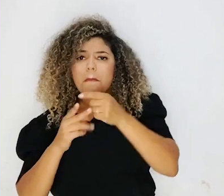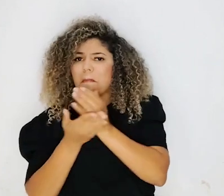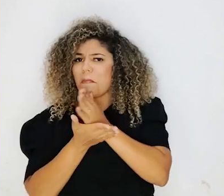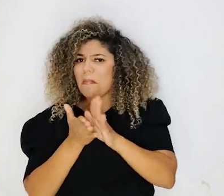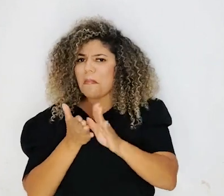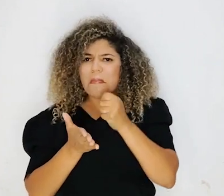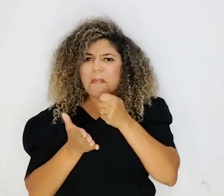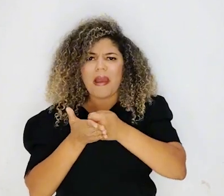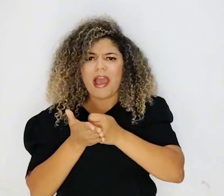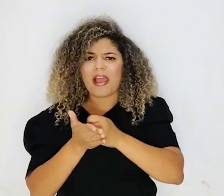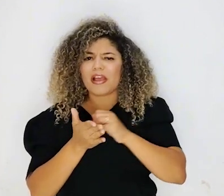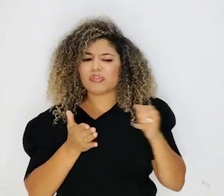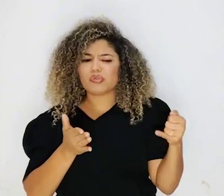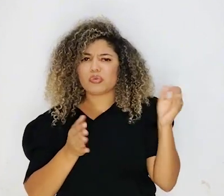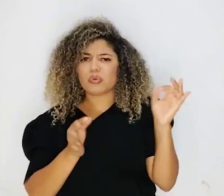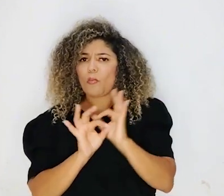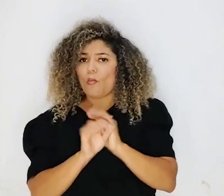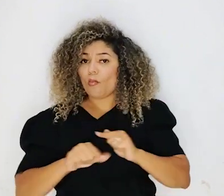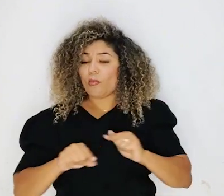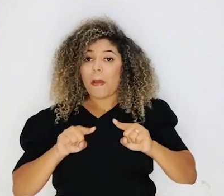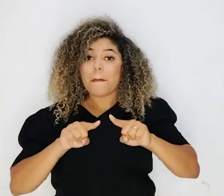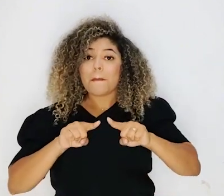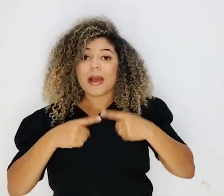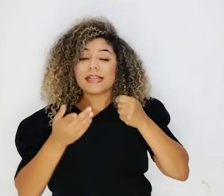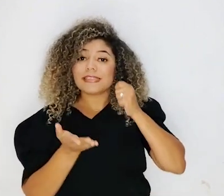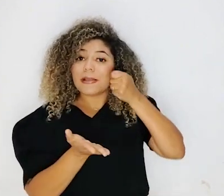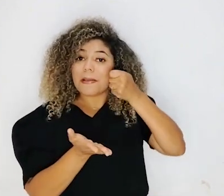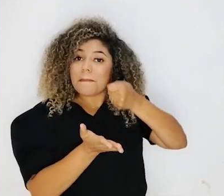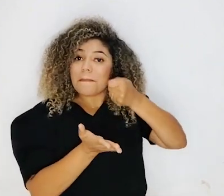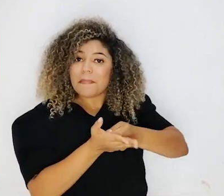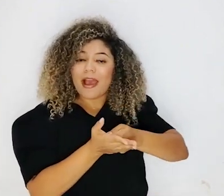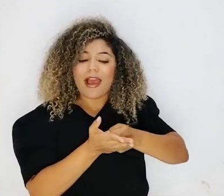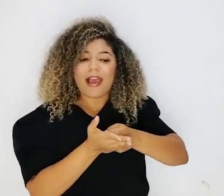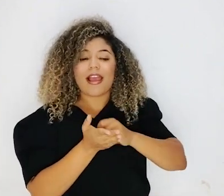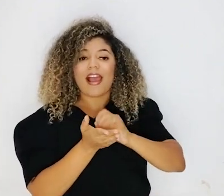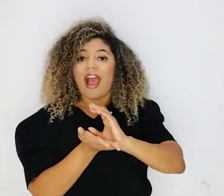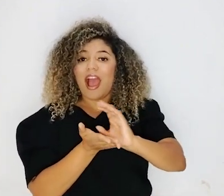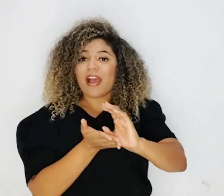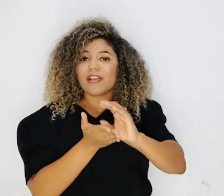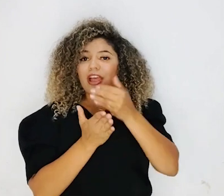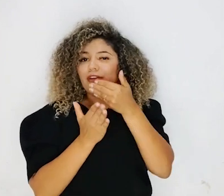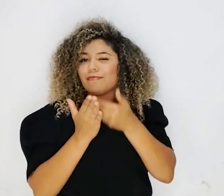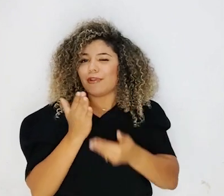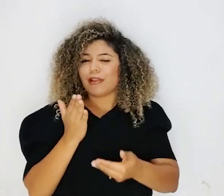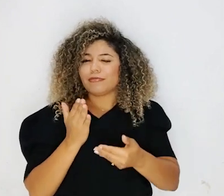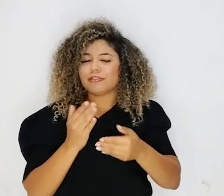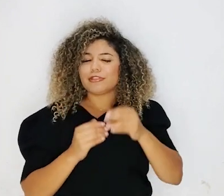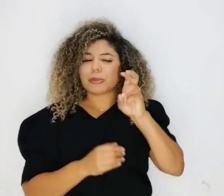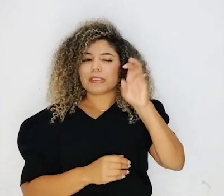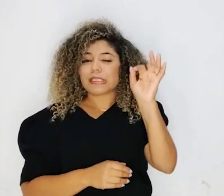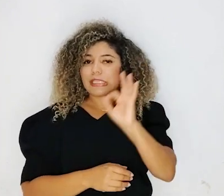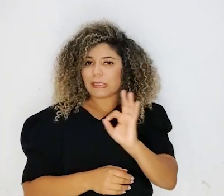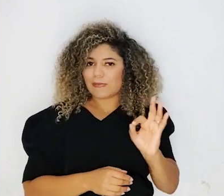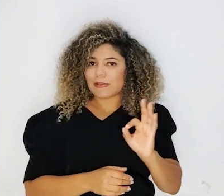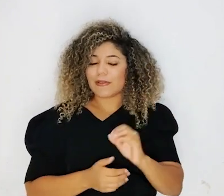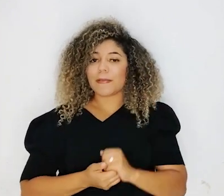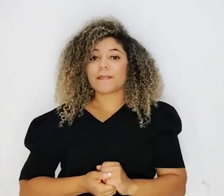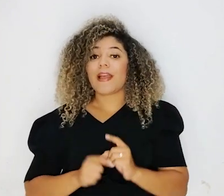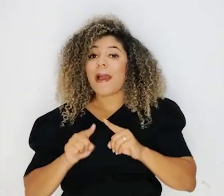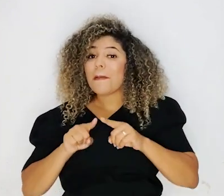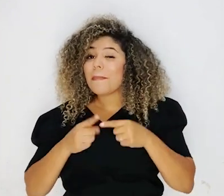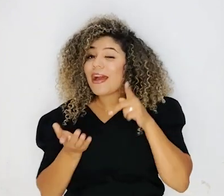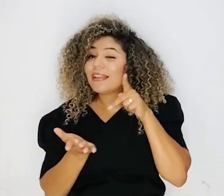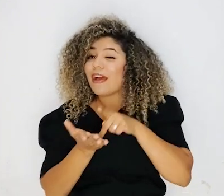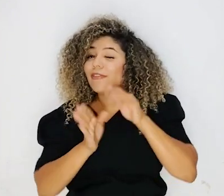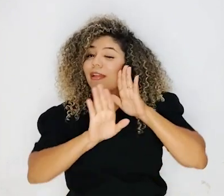juros, mas se for pago aqui à vista, digamos assim, ele está dando um desconto de 5%, né?